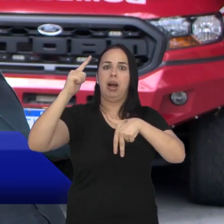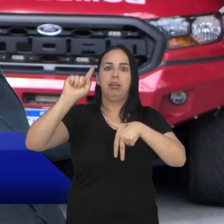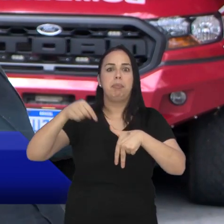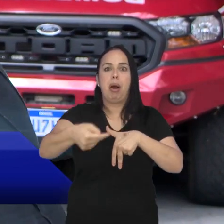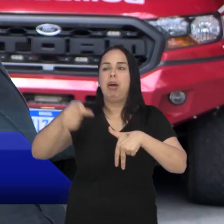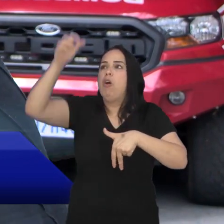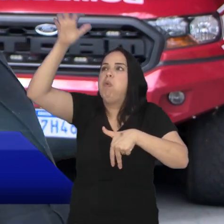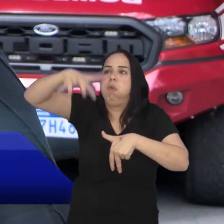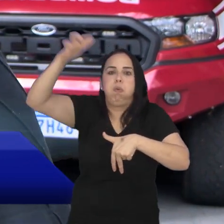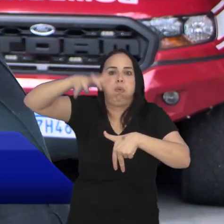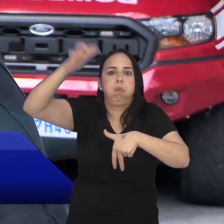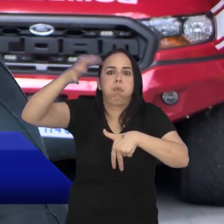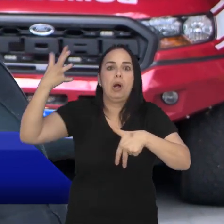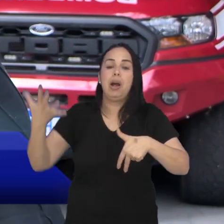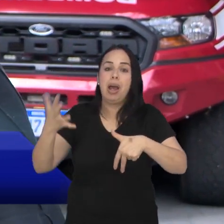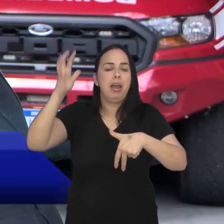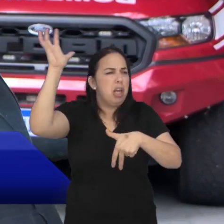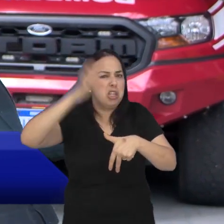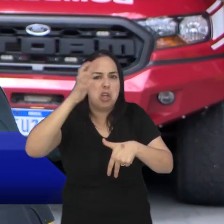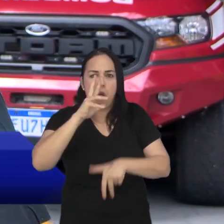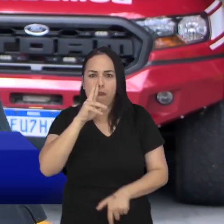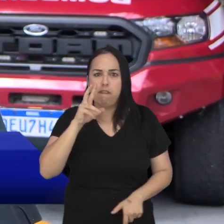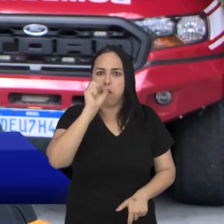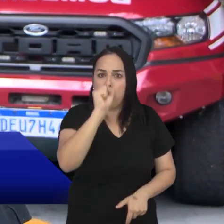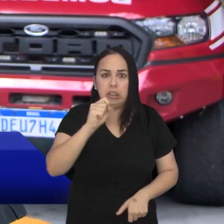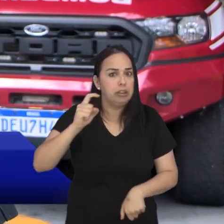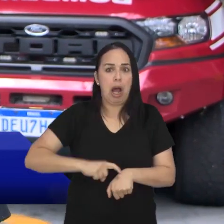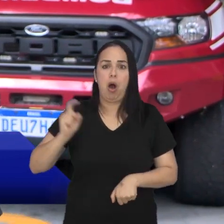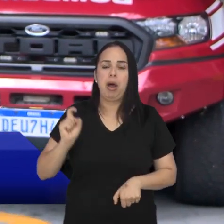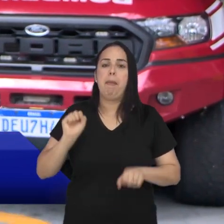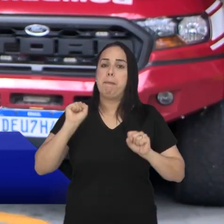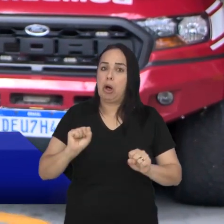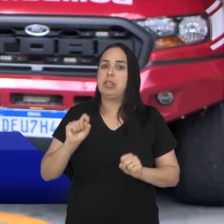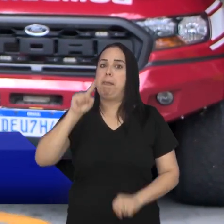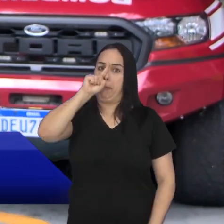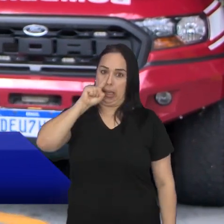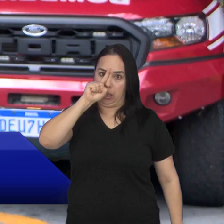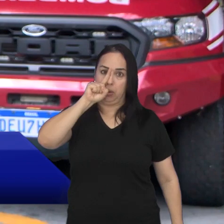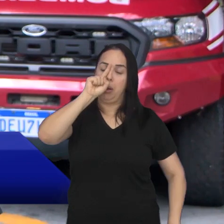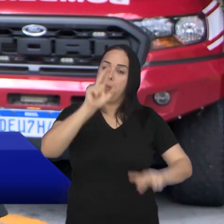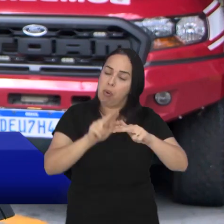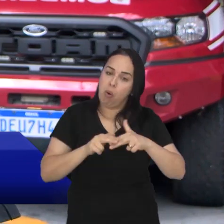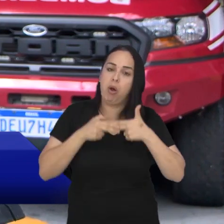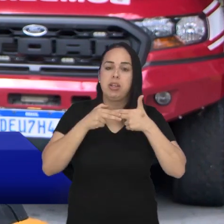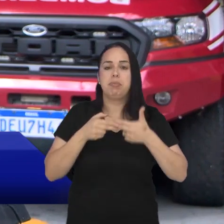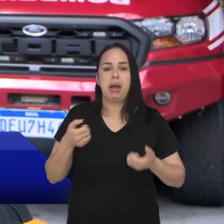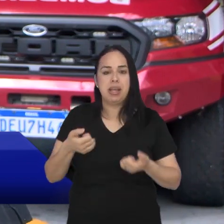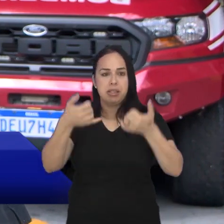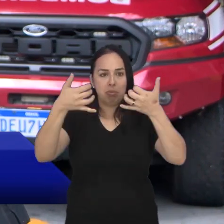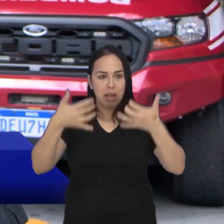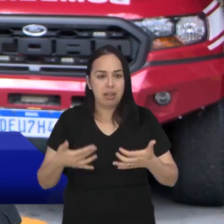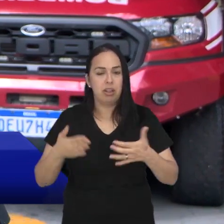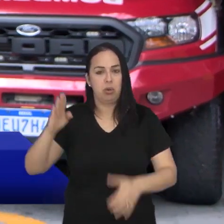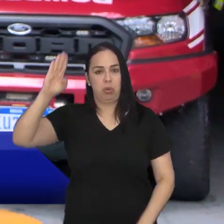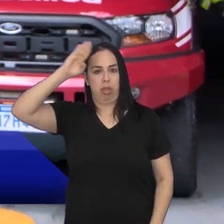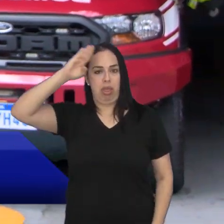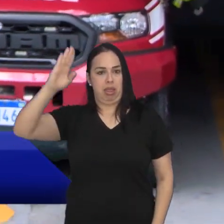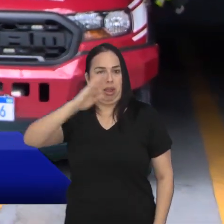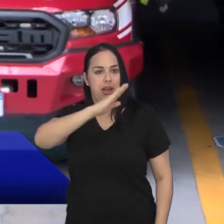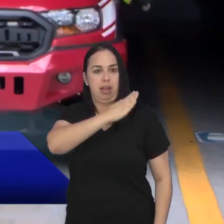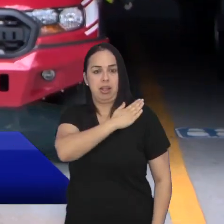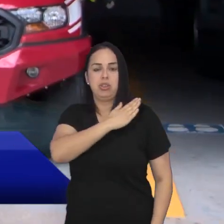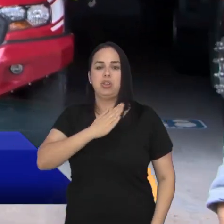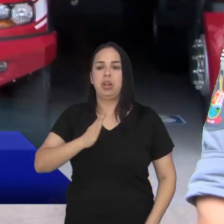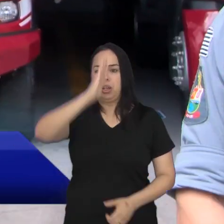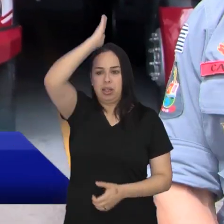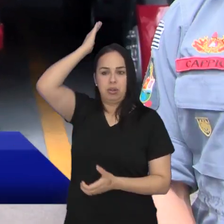uma pancada de chuva. E essa chuva forte e repentina pode trazer riscos. Para falar sobre isso hoje, eu estou aqui com o Tenente Cap do Corpo